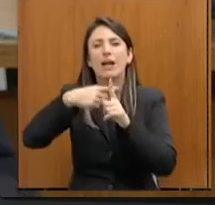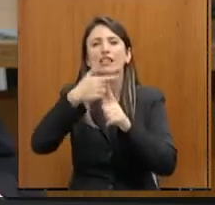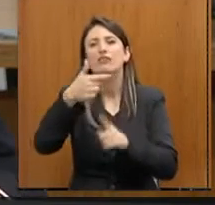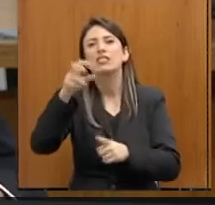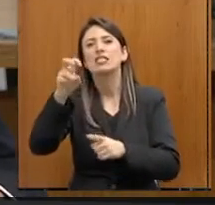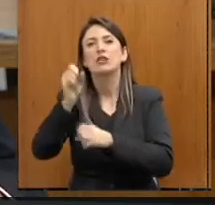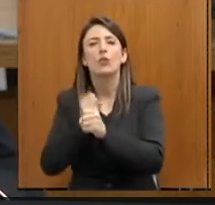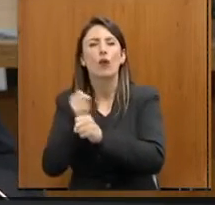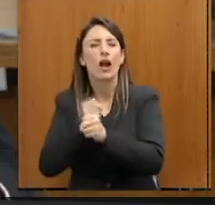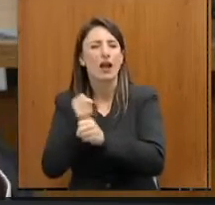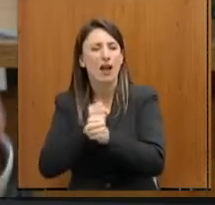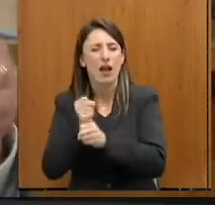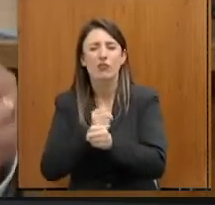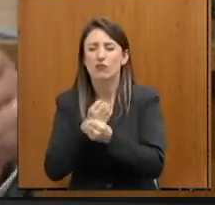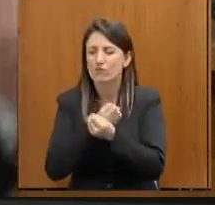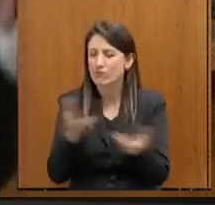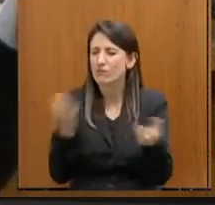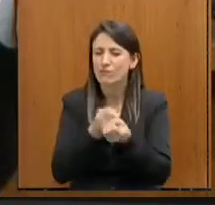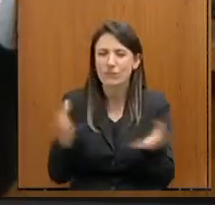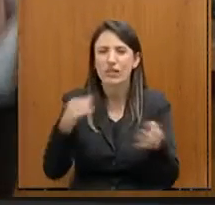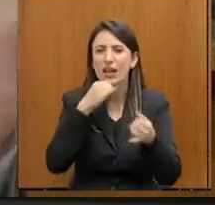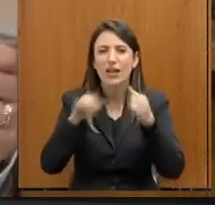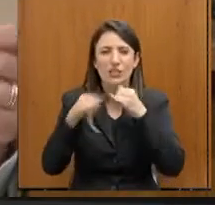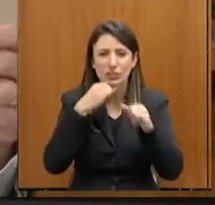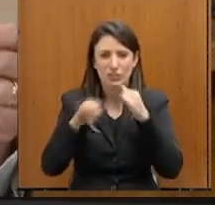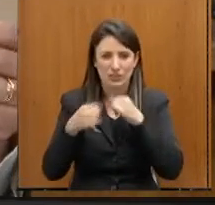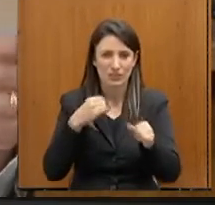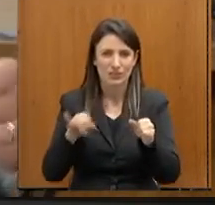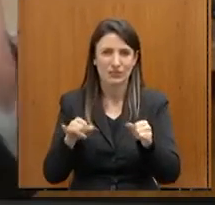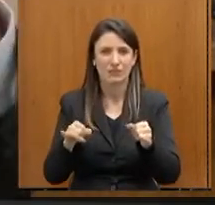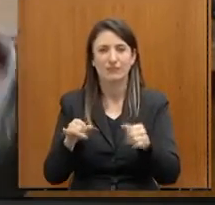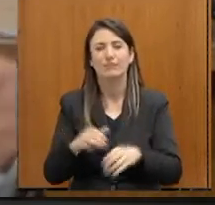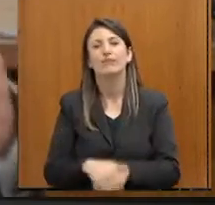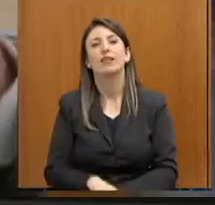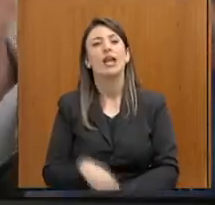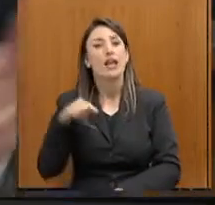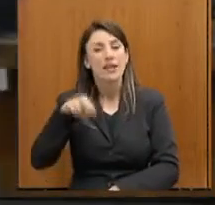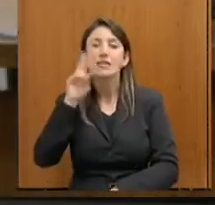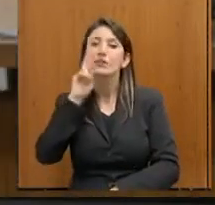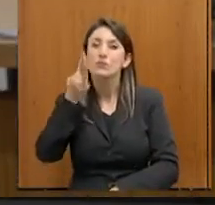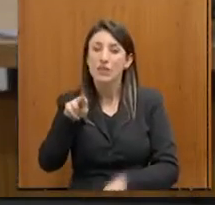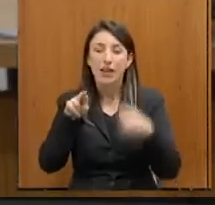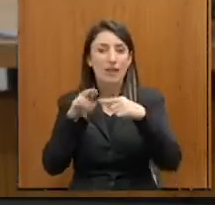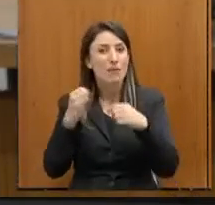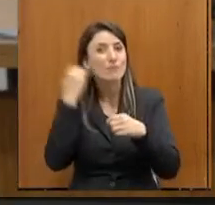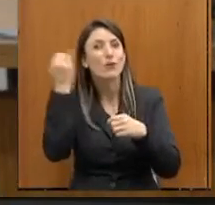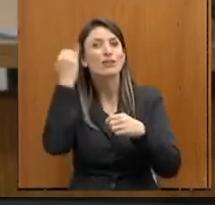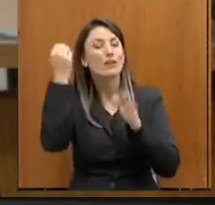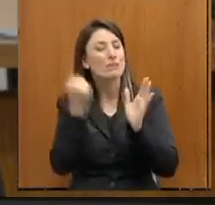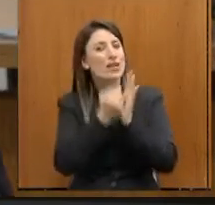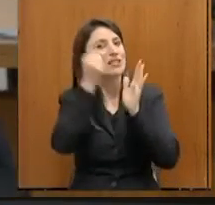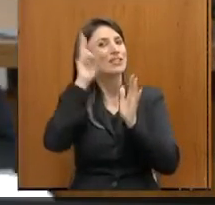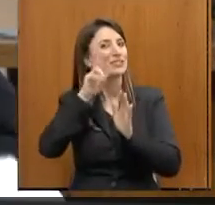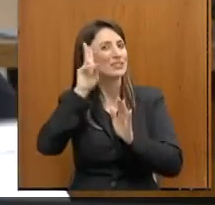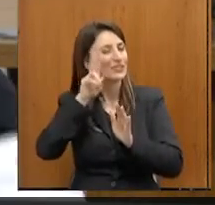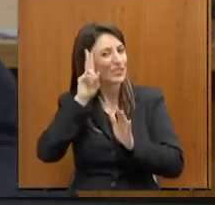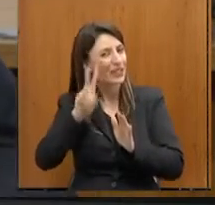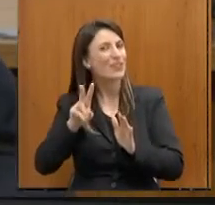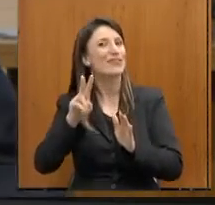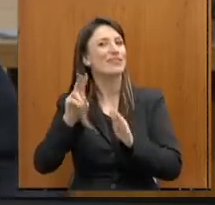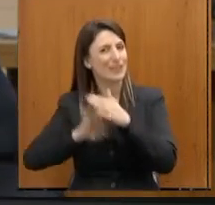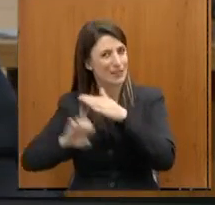distribuição para as meninas que ser um resultado histórico que garante a sustentabilidade da companhia